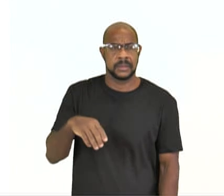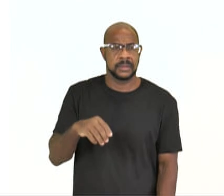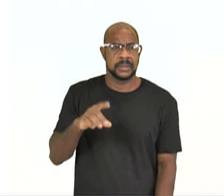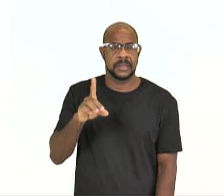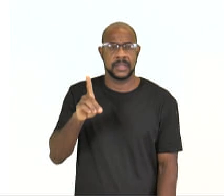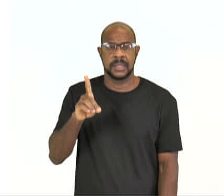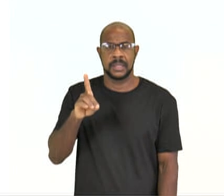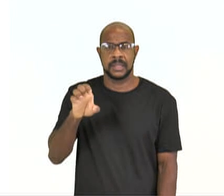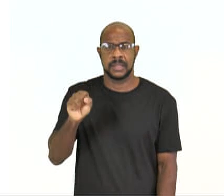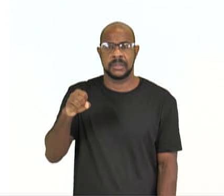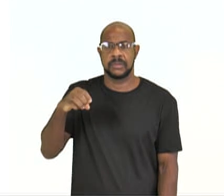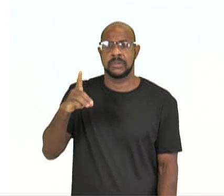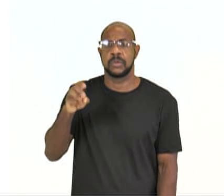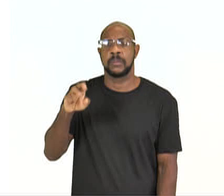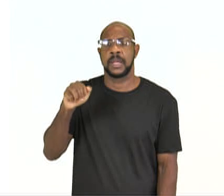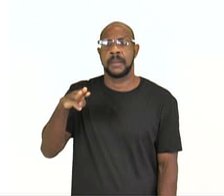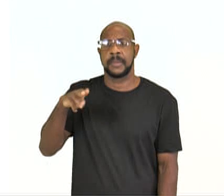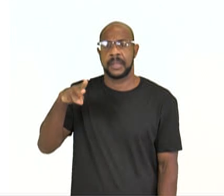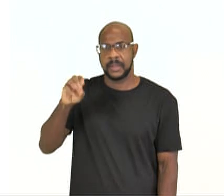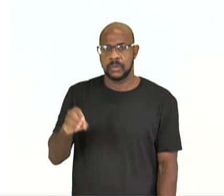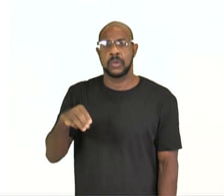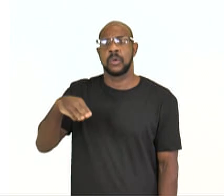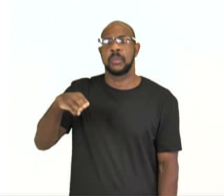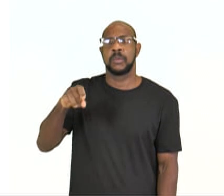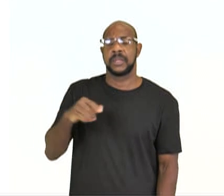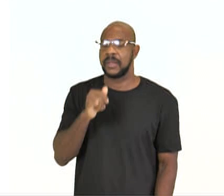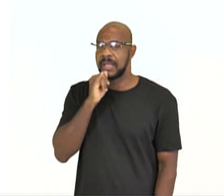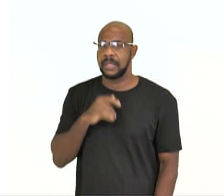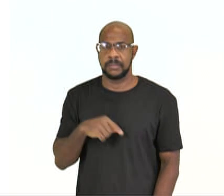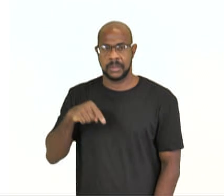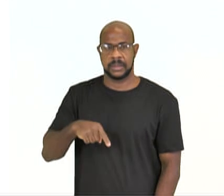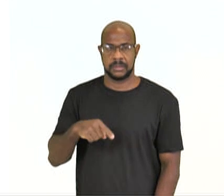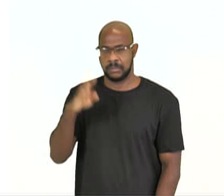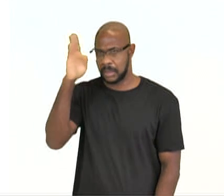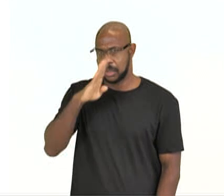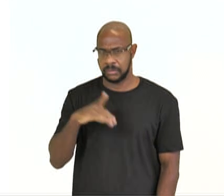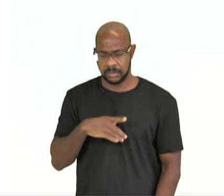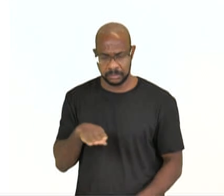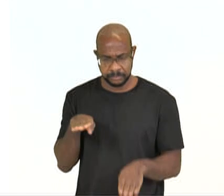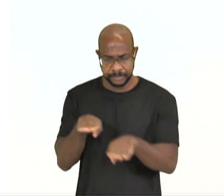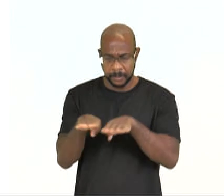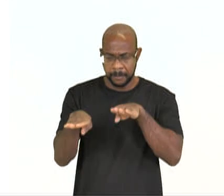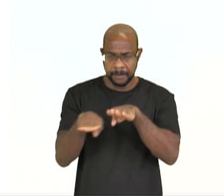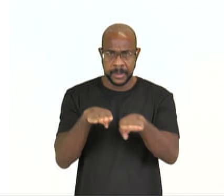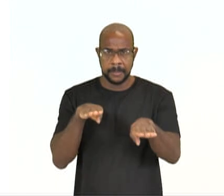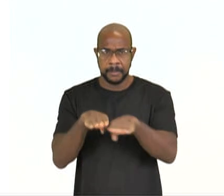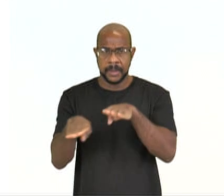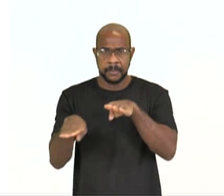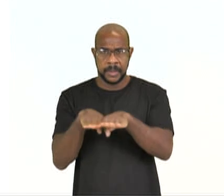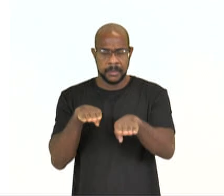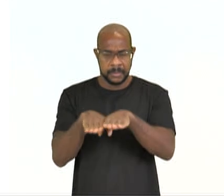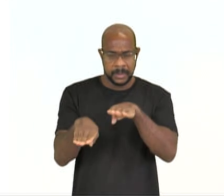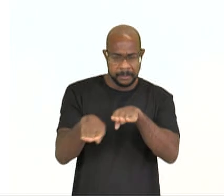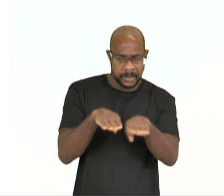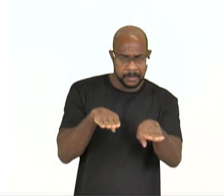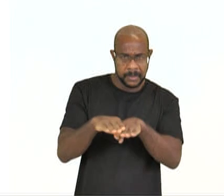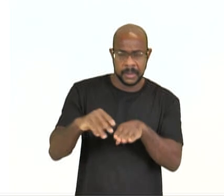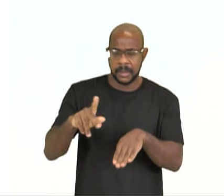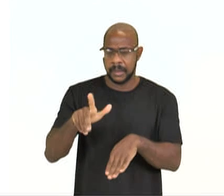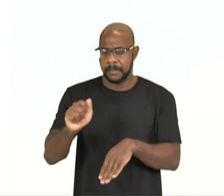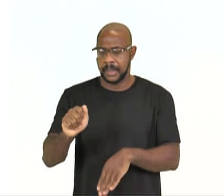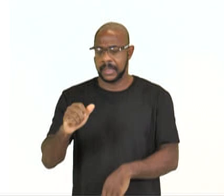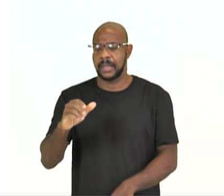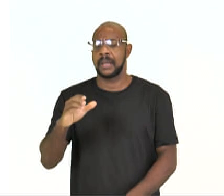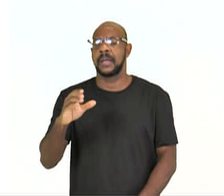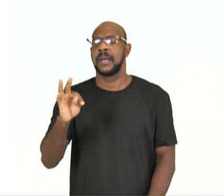no centro da placa tectônica sul-americana. Qual é a relação disso? O que tem a ver a placa tectônica, a nossa